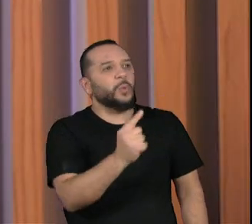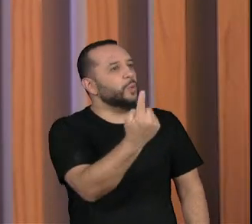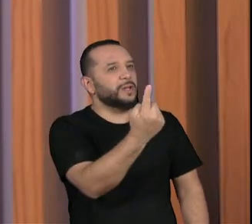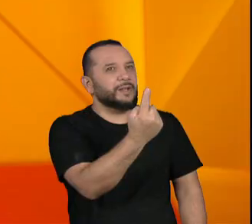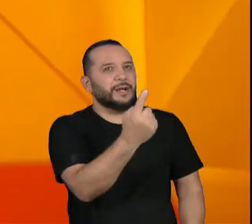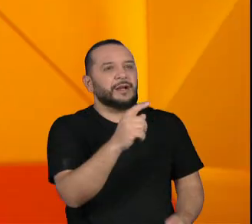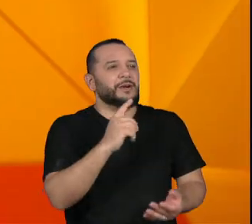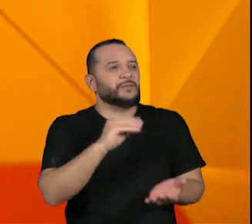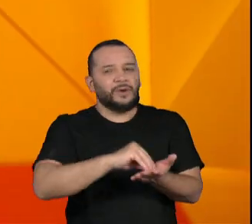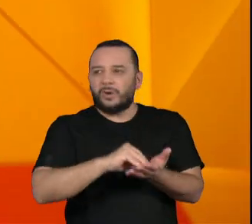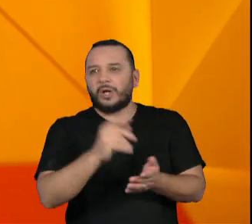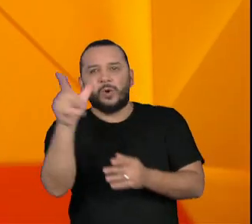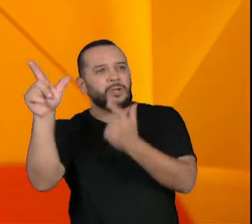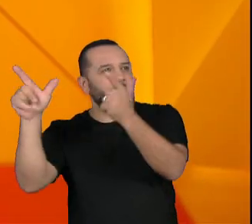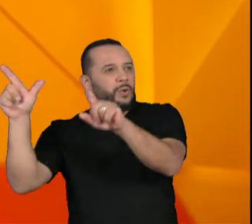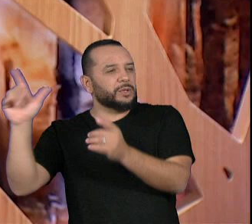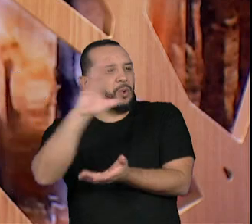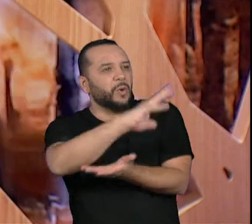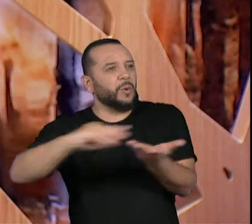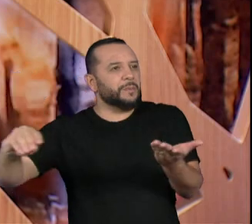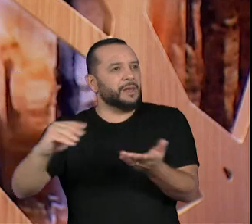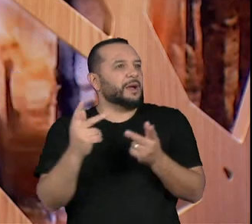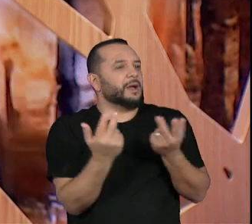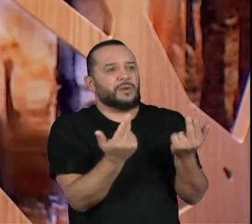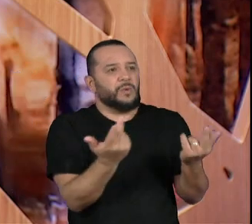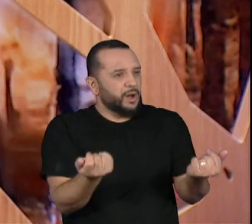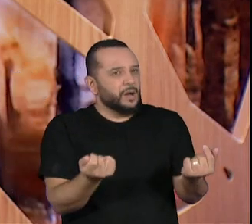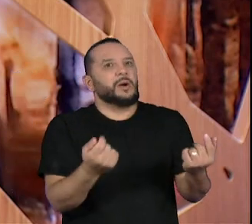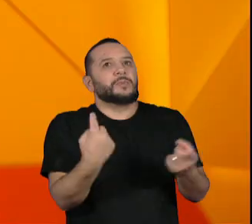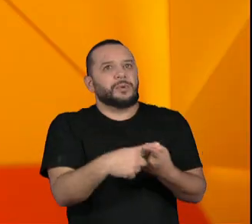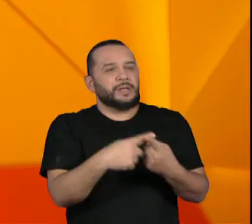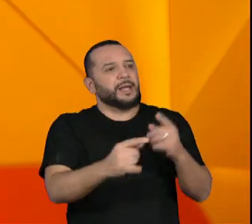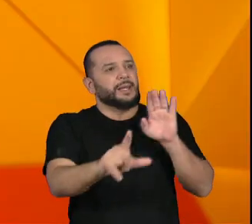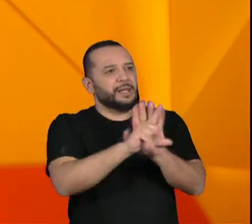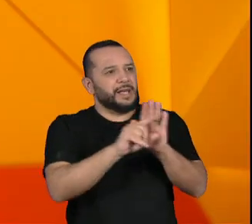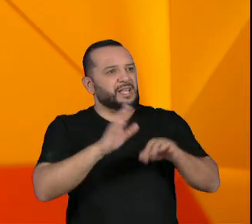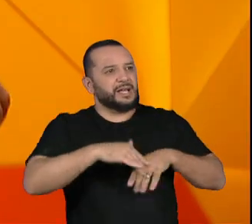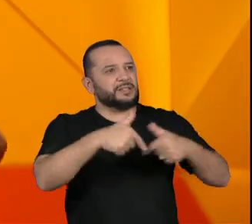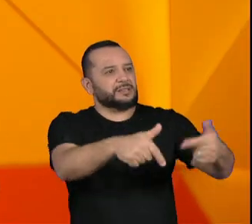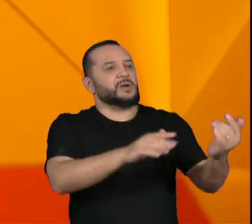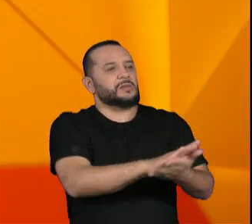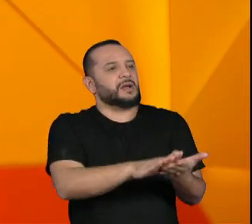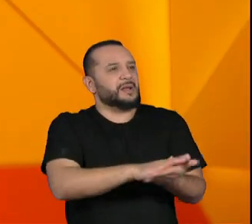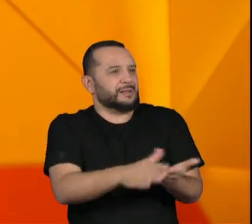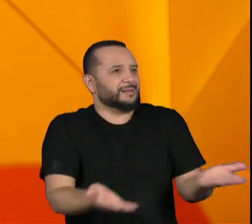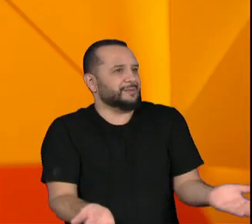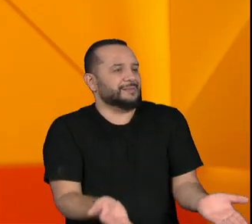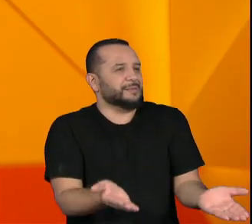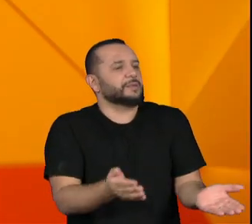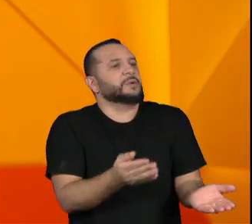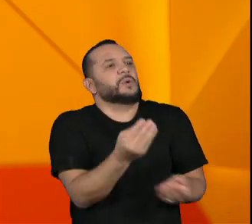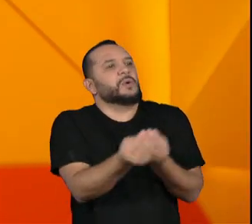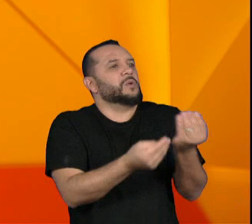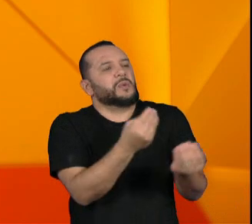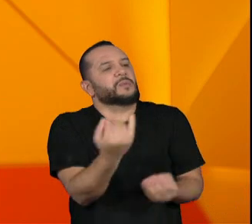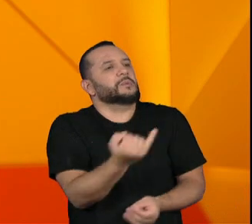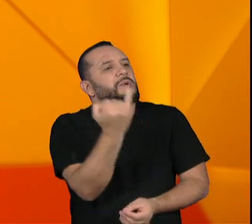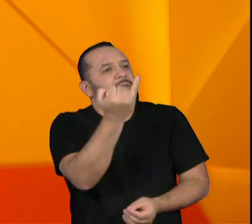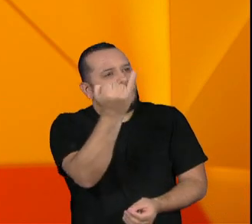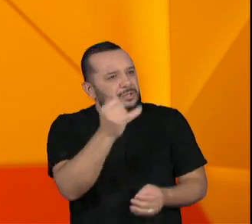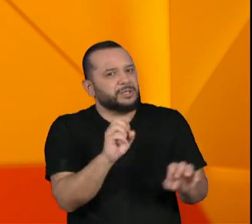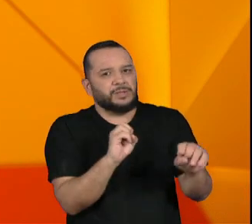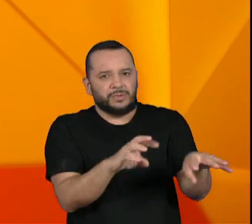gente sabe das dificuldades e dos desafios da aplicabilidade dessa lei. Caçula, qual que é a importância da educação